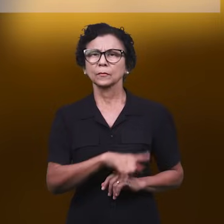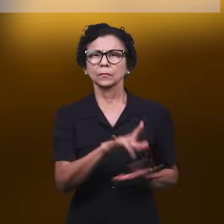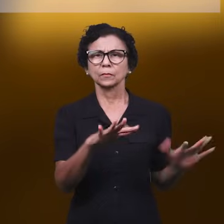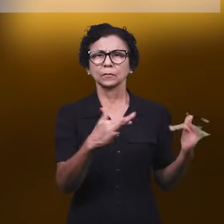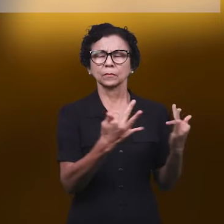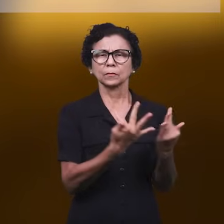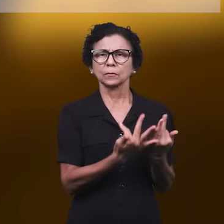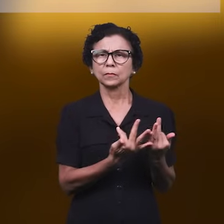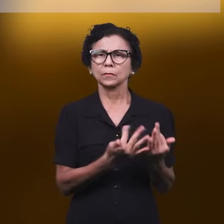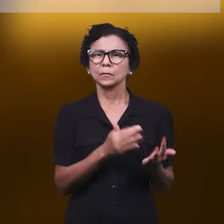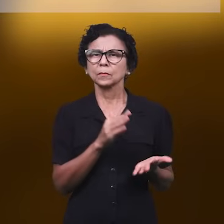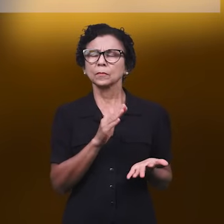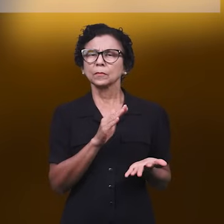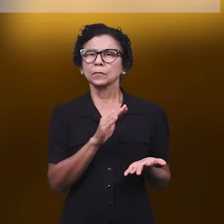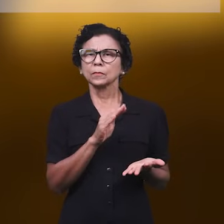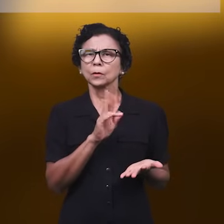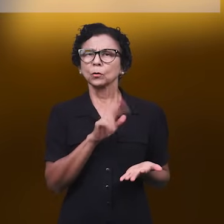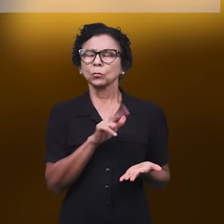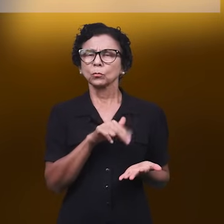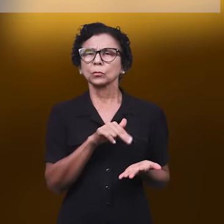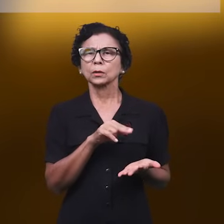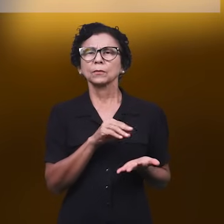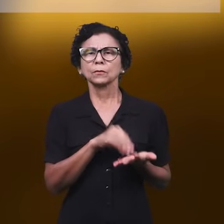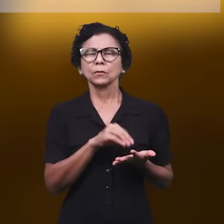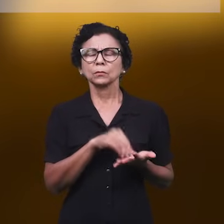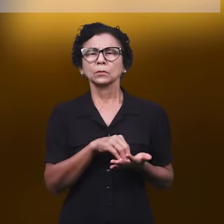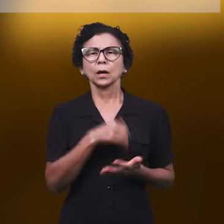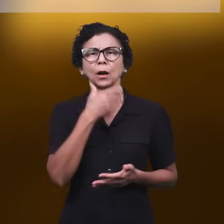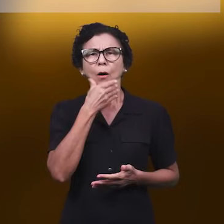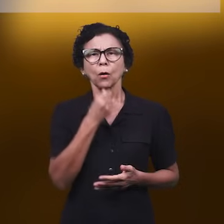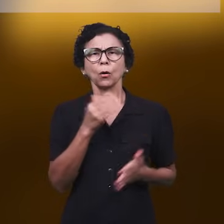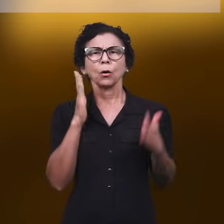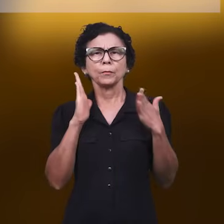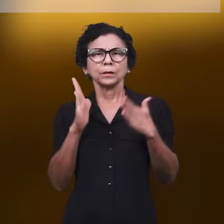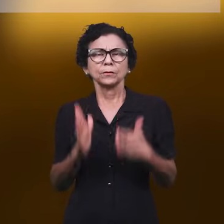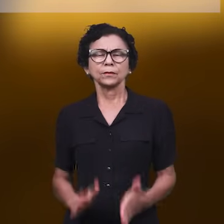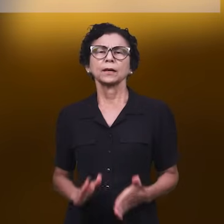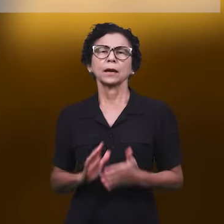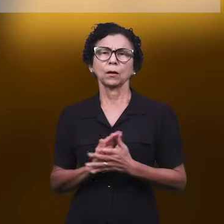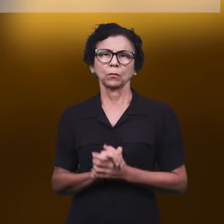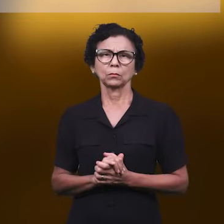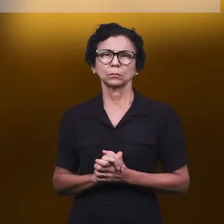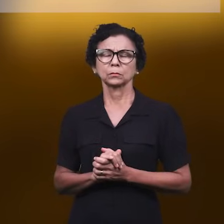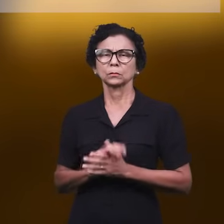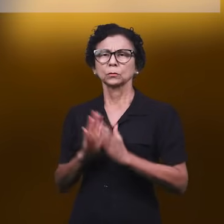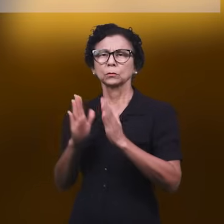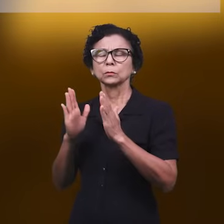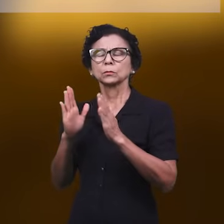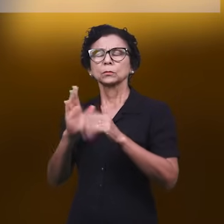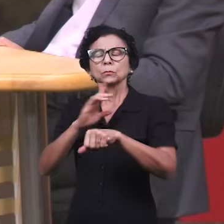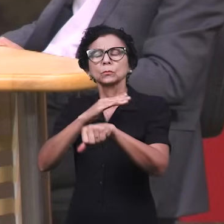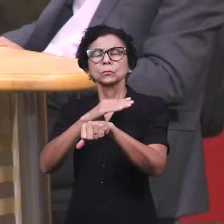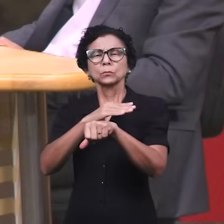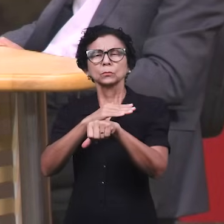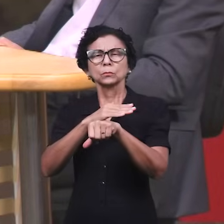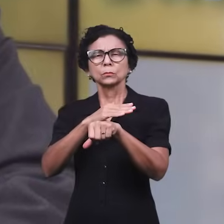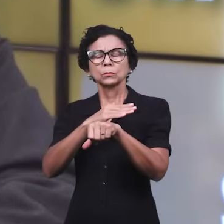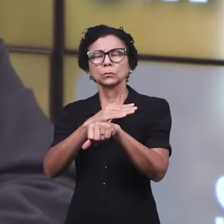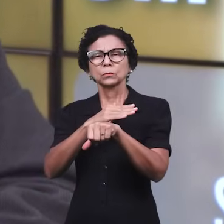jonadab filho de recab que assista perante a minha face todos os dias